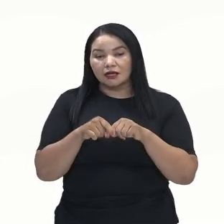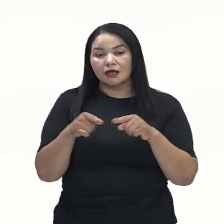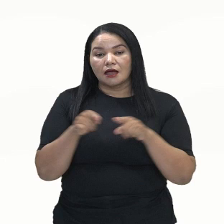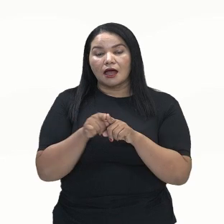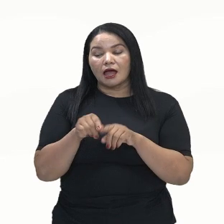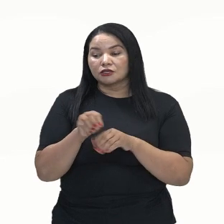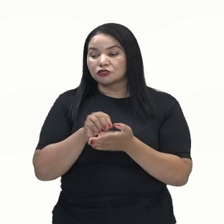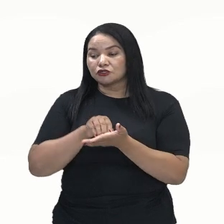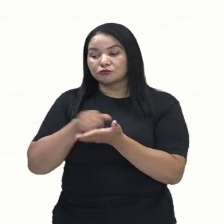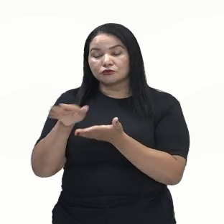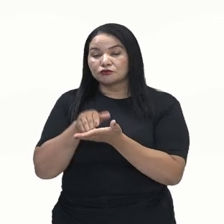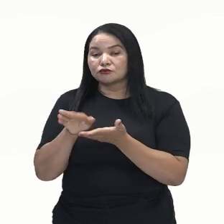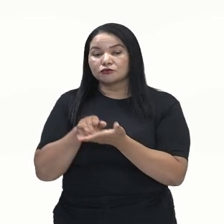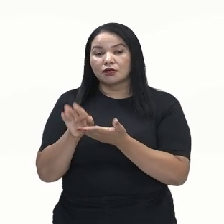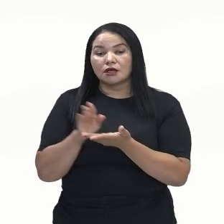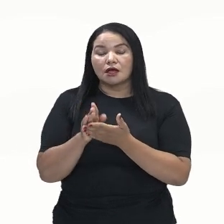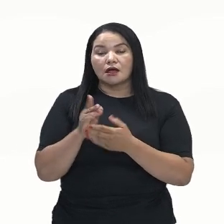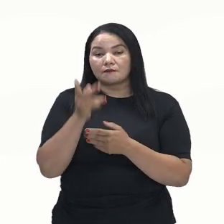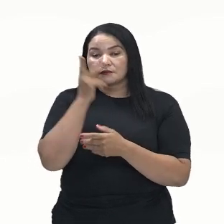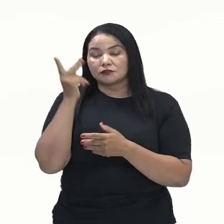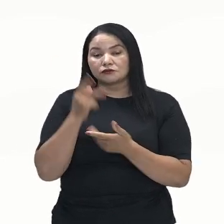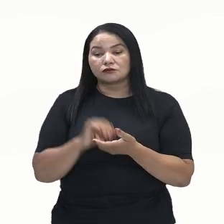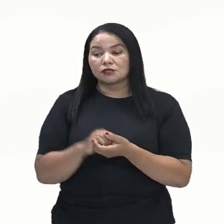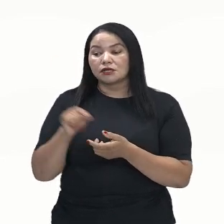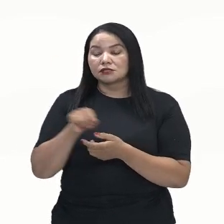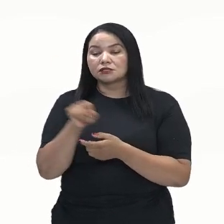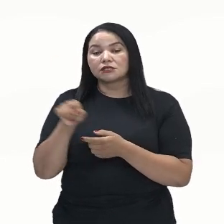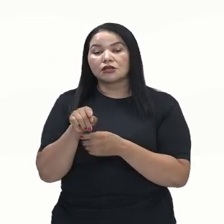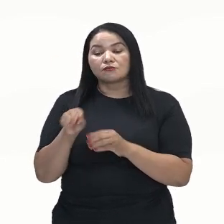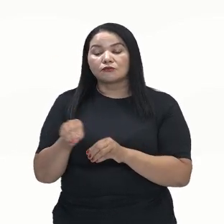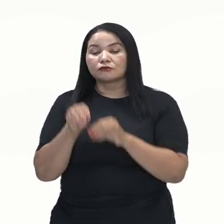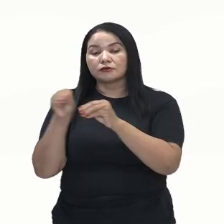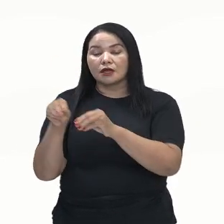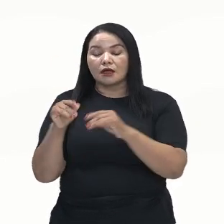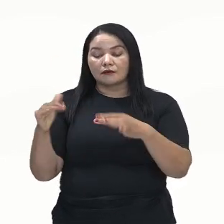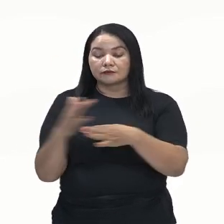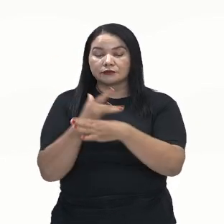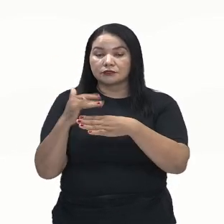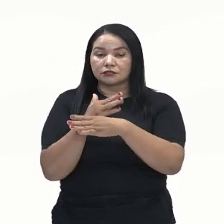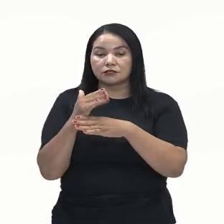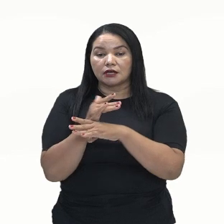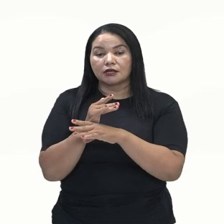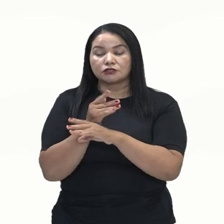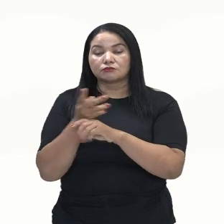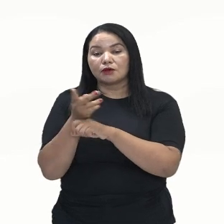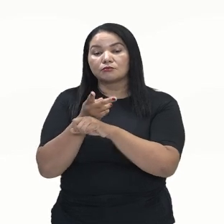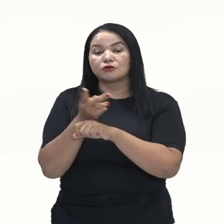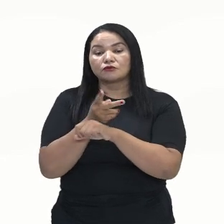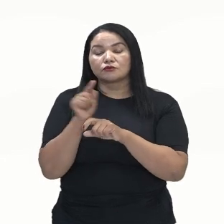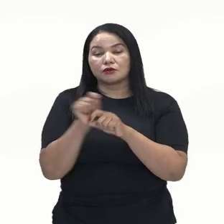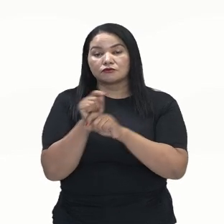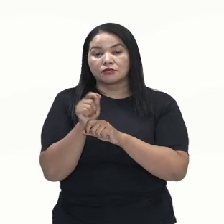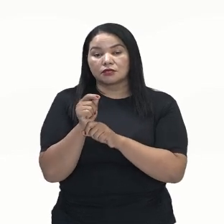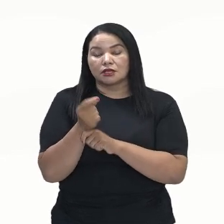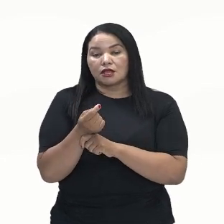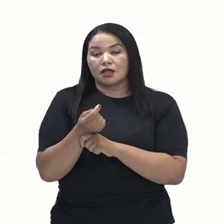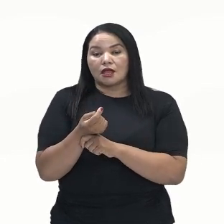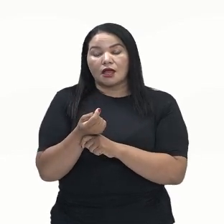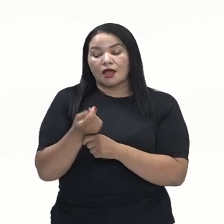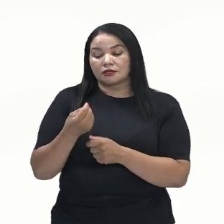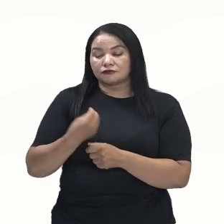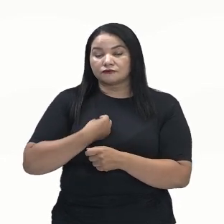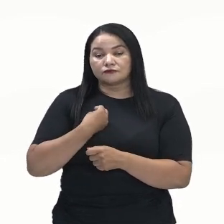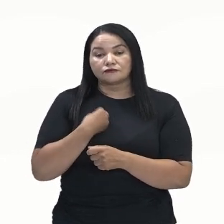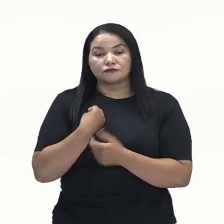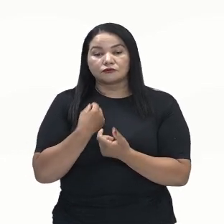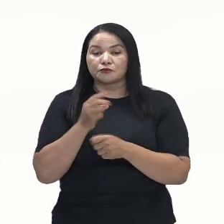e esses camponeses sem terra, eles se dirigem à cidade em busca de um sustento. E então, eles vão